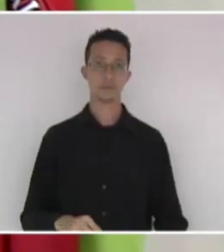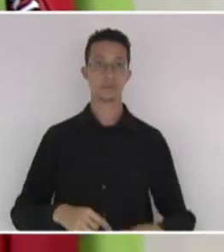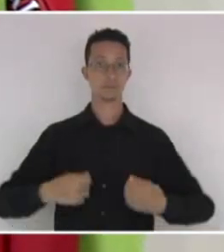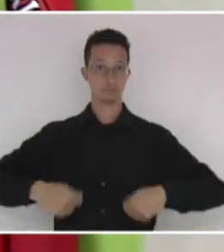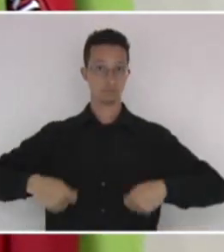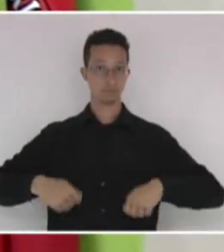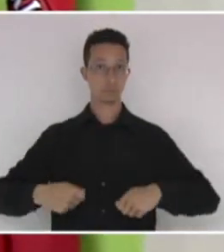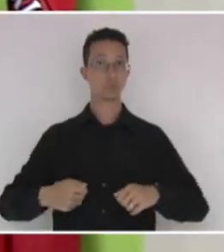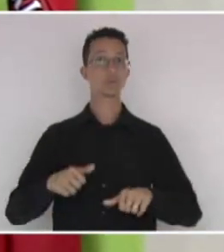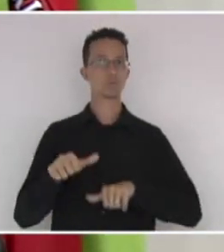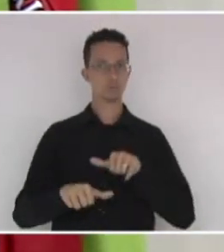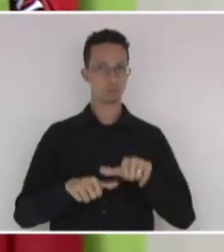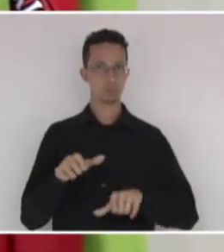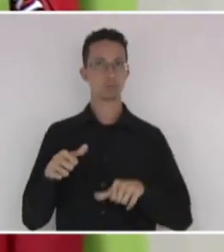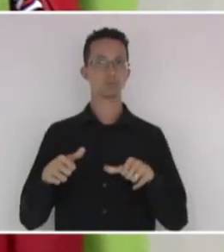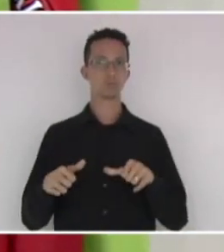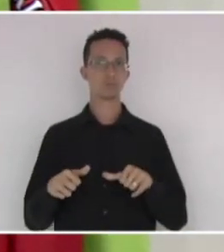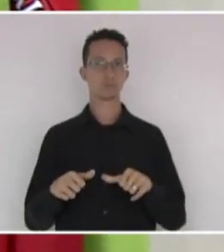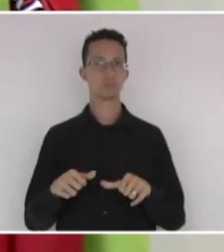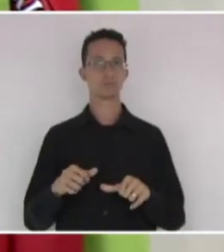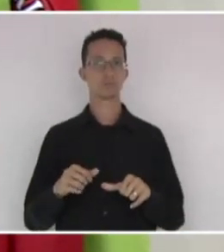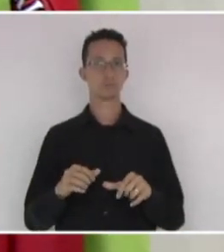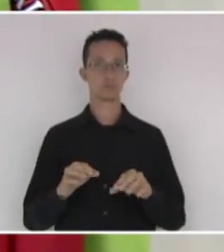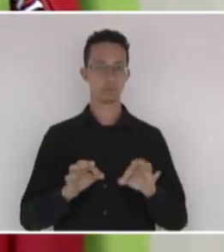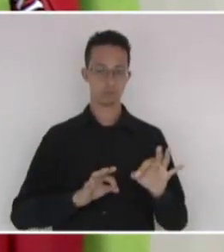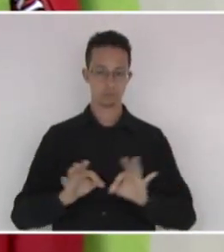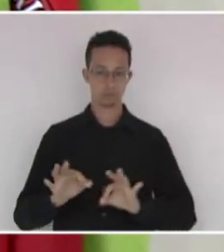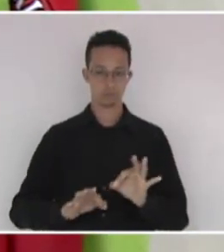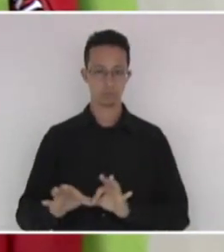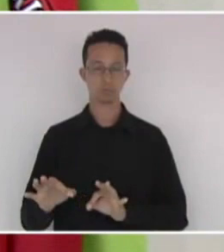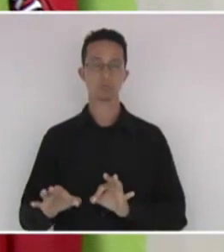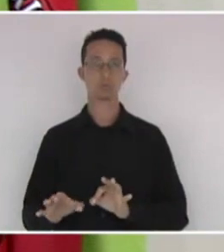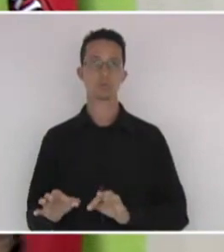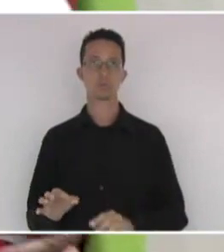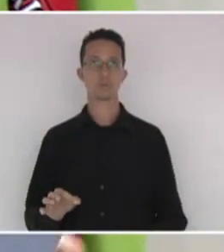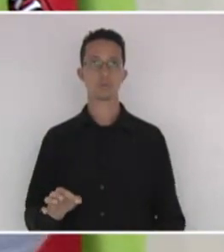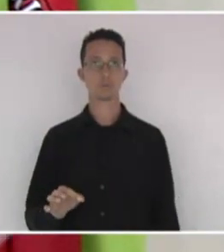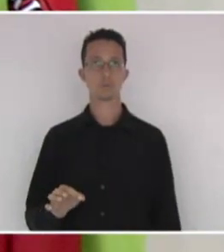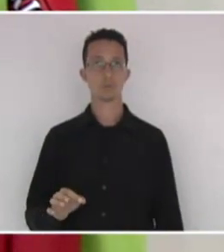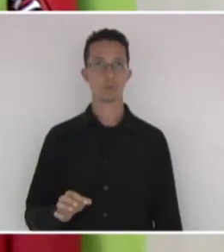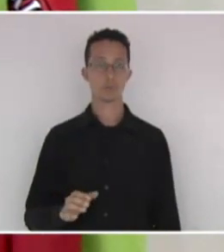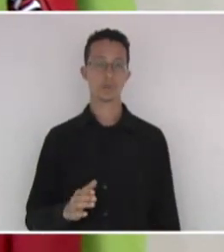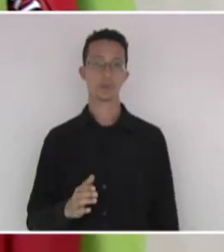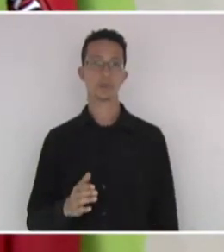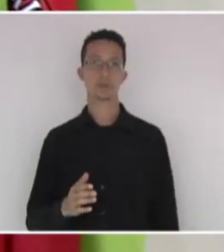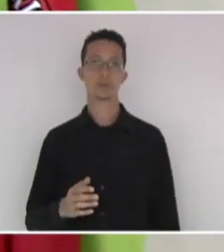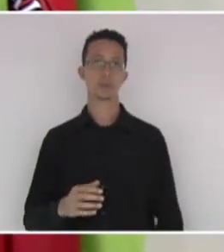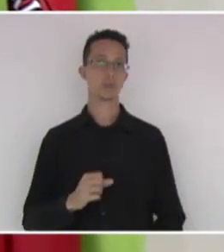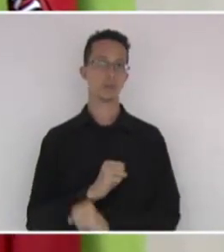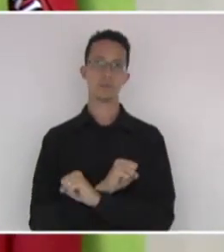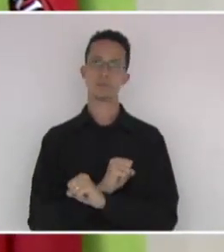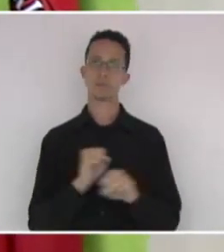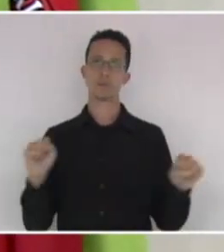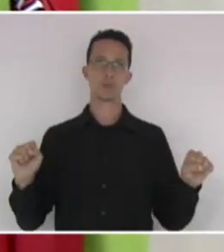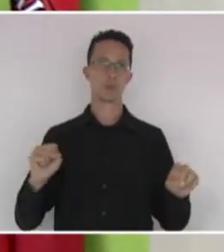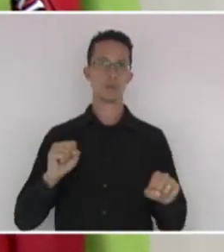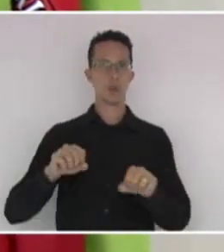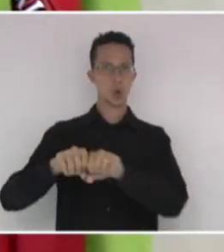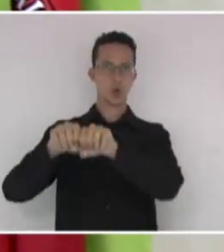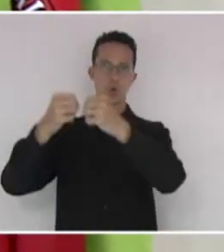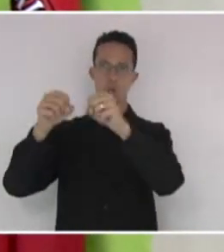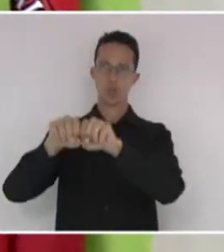algumas mudanças, de correção, de distorção, mas não é possível o desmonte de um sistema previdenciário